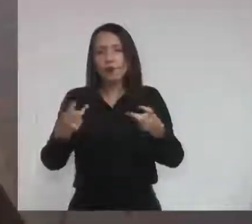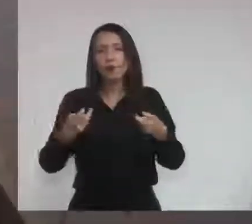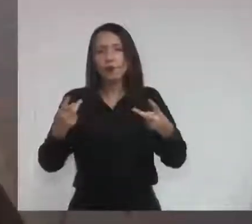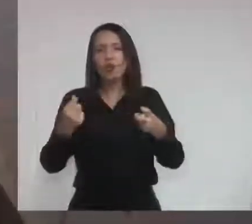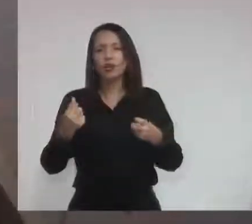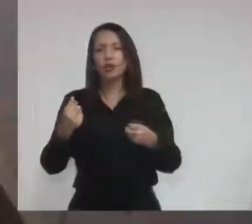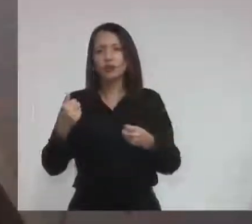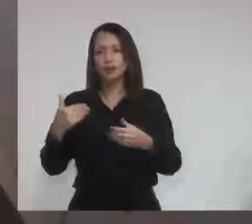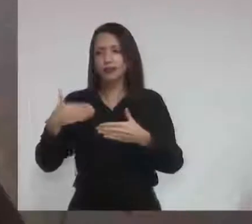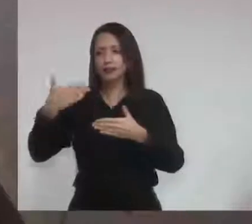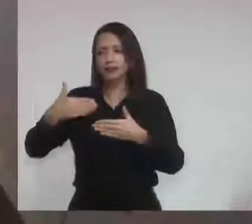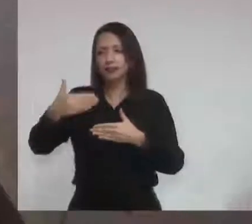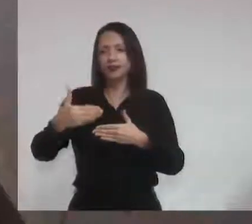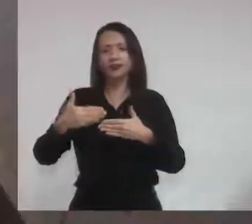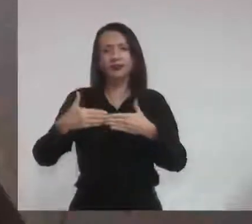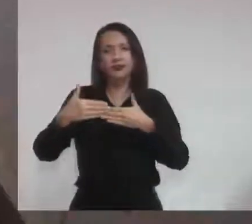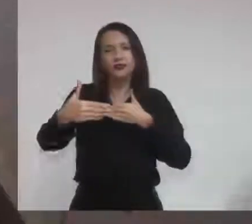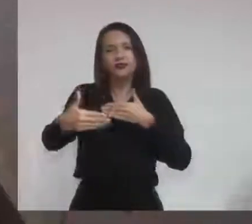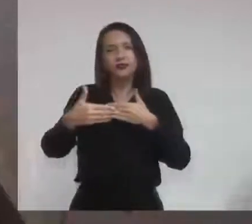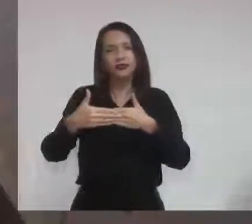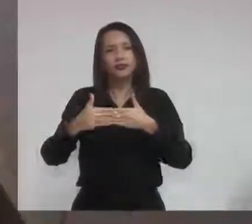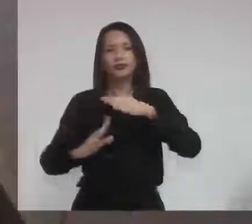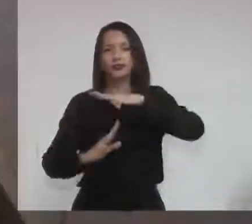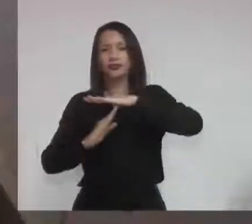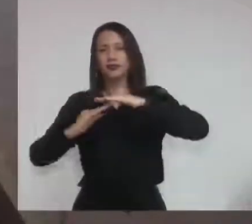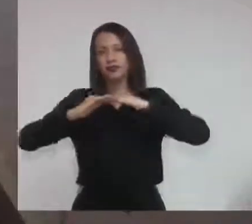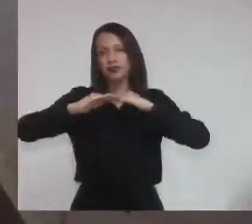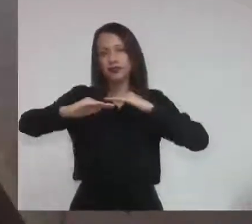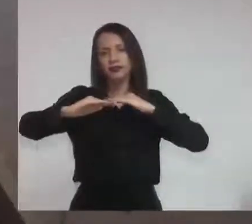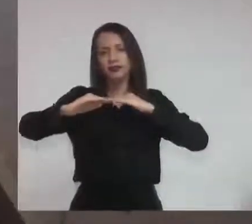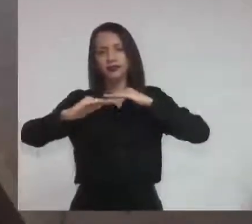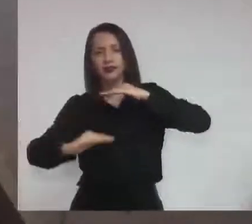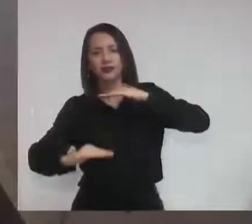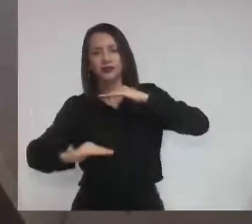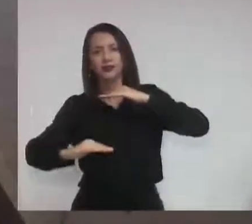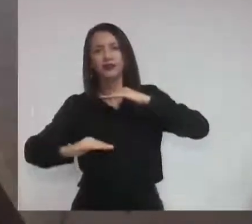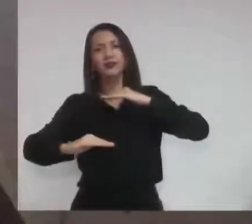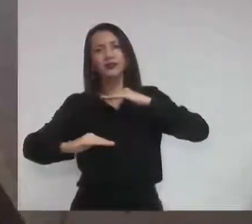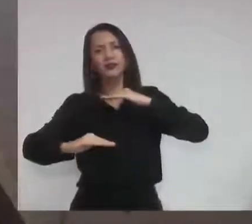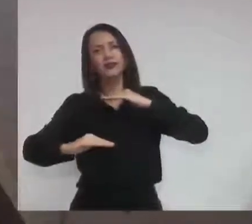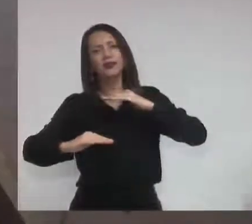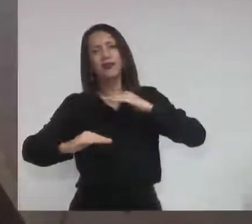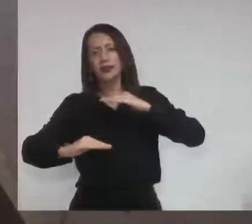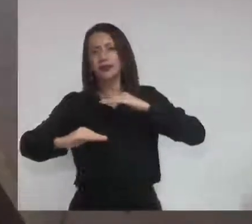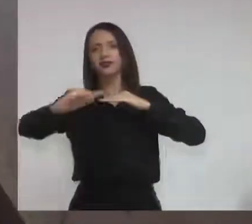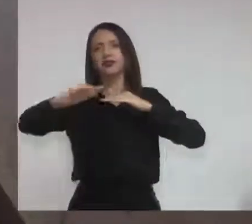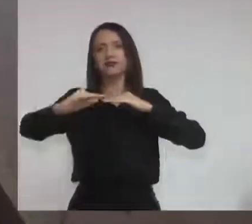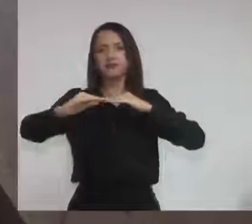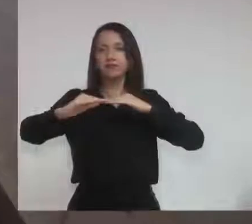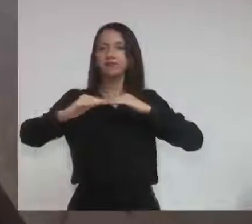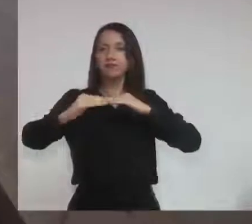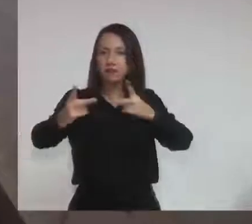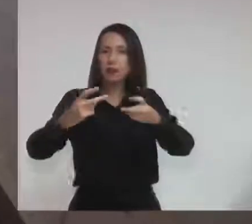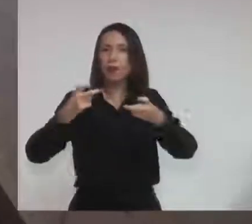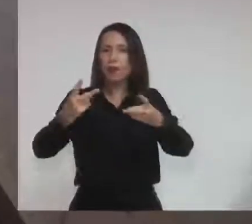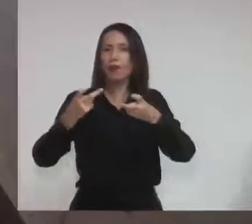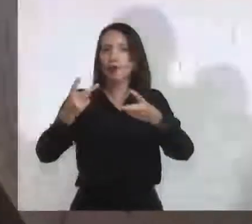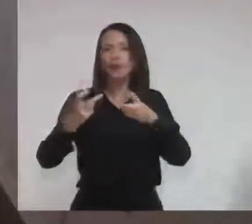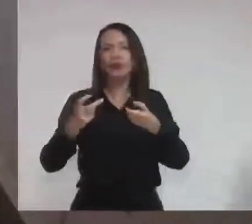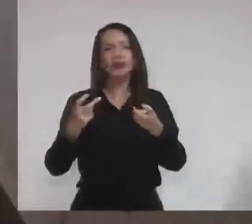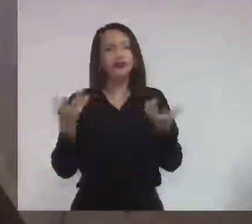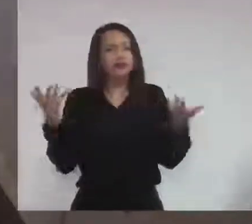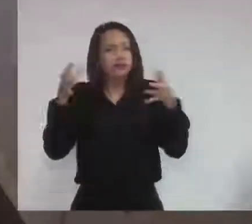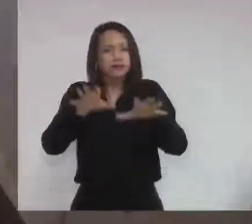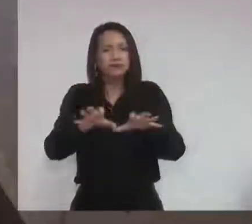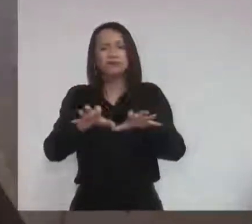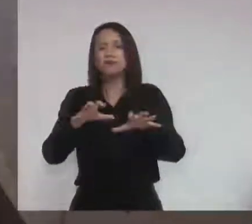em outros anos. Anos seguintes a gente teve uma estagnação, queda, depois voltou a ter um pequeno crescimento, né? E isso afeta, isso não é diferente